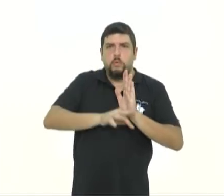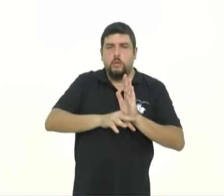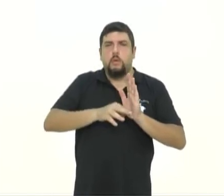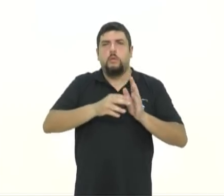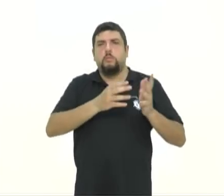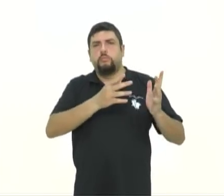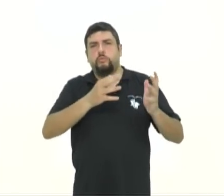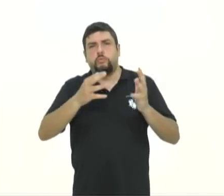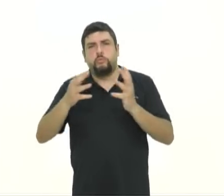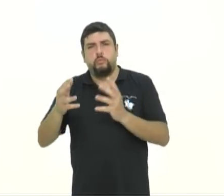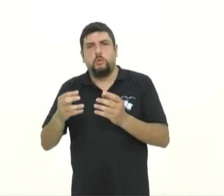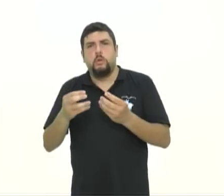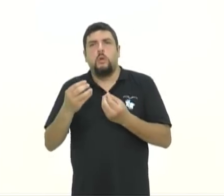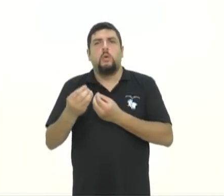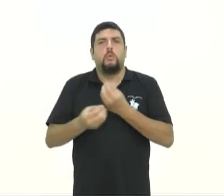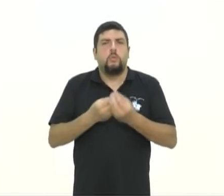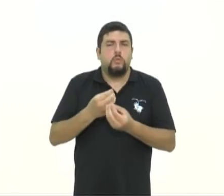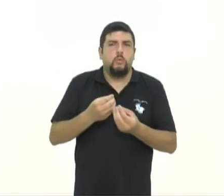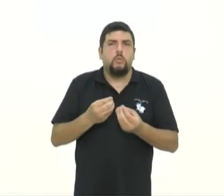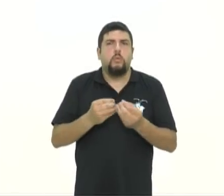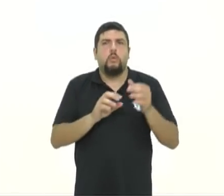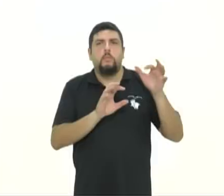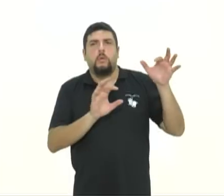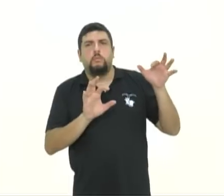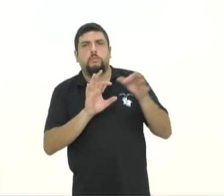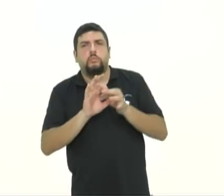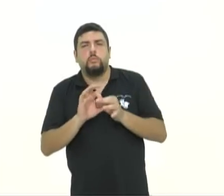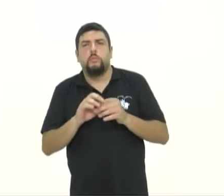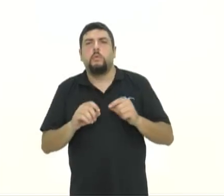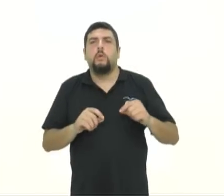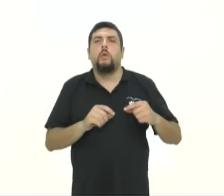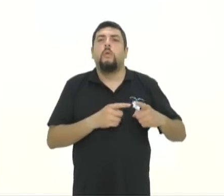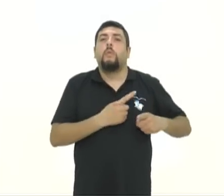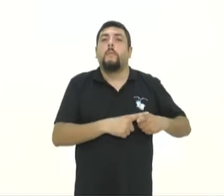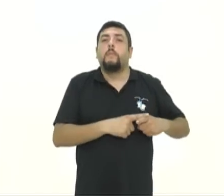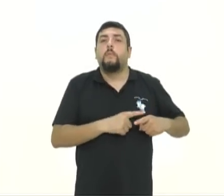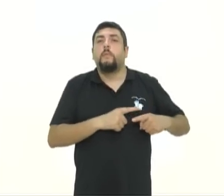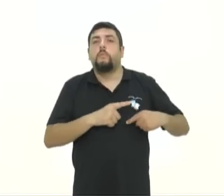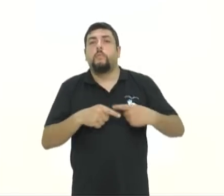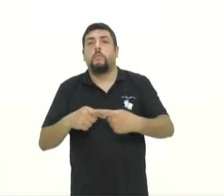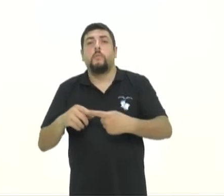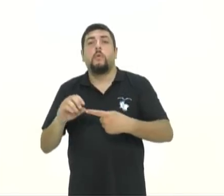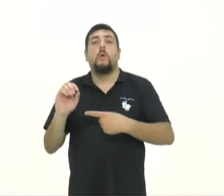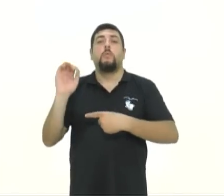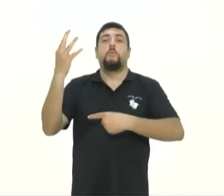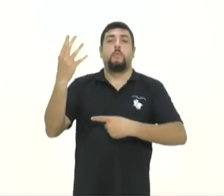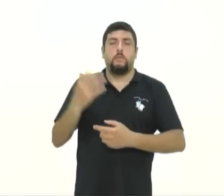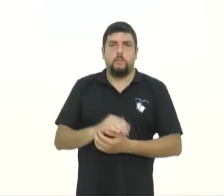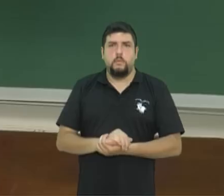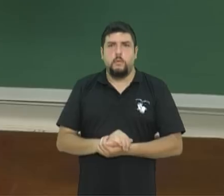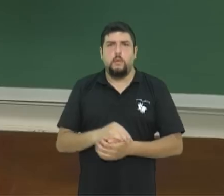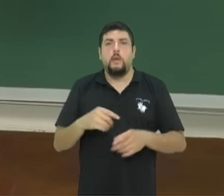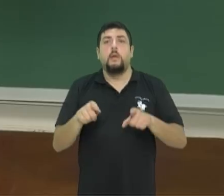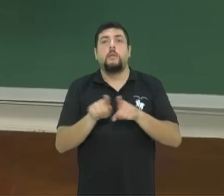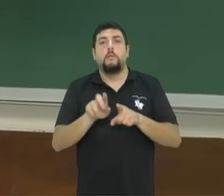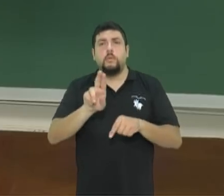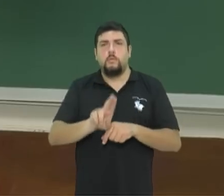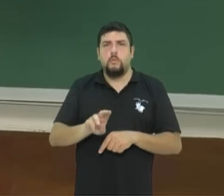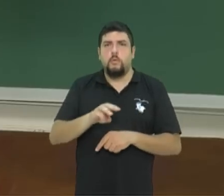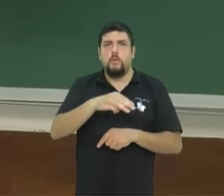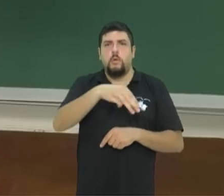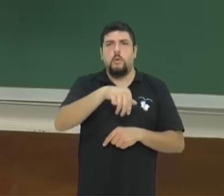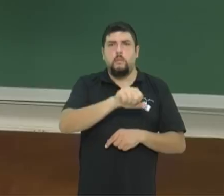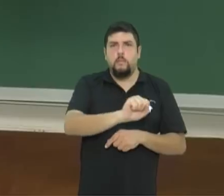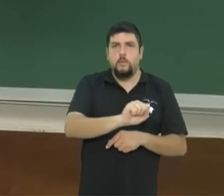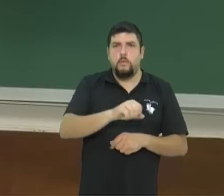tentou estabelecer relações de causa, consequência entre as partes e os elementos do texto, e estudamos o uso do mas, do mais